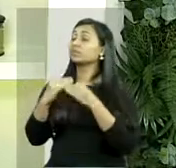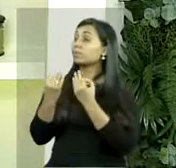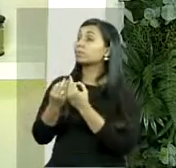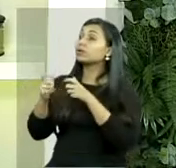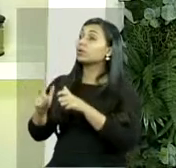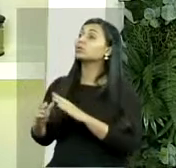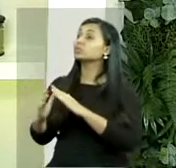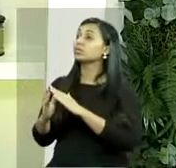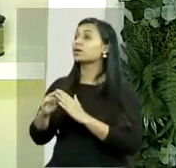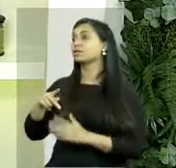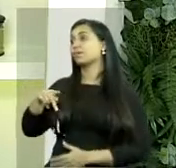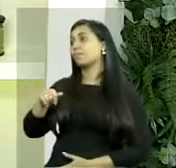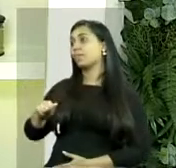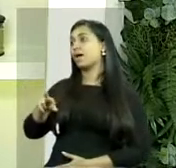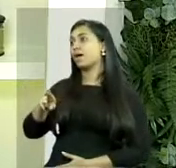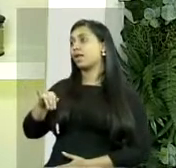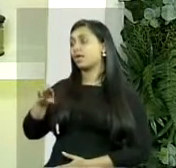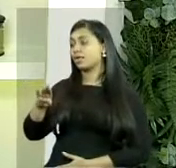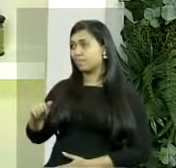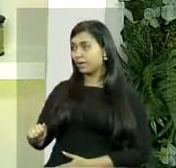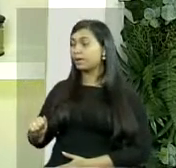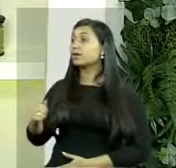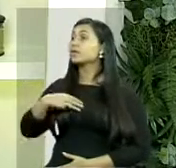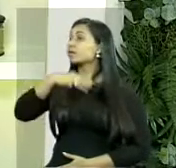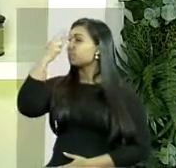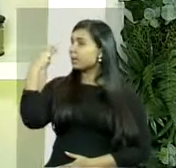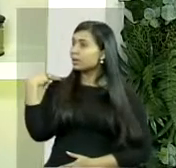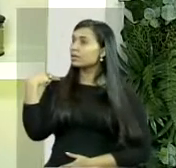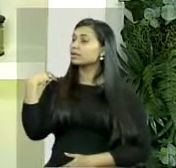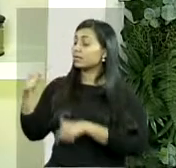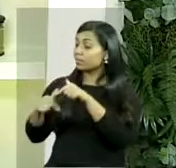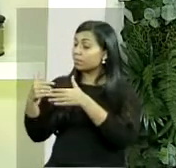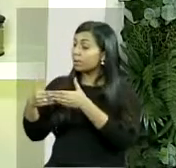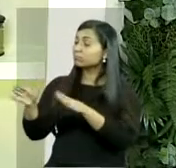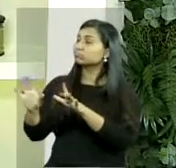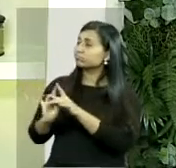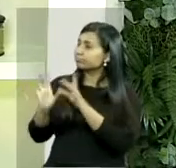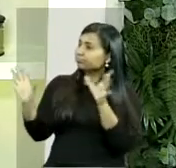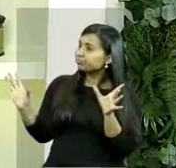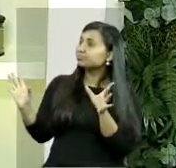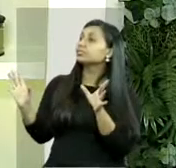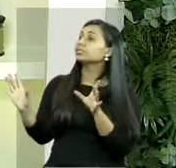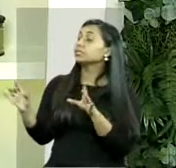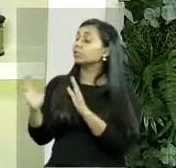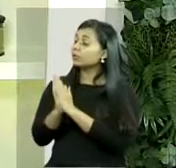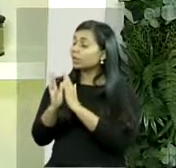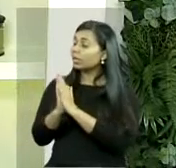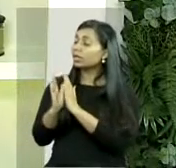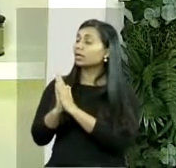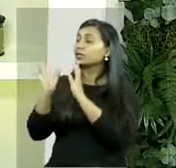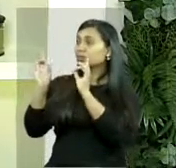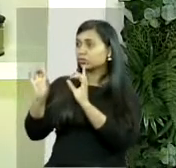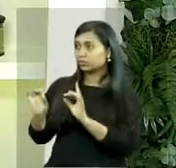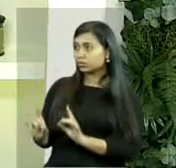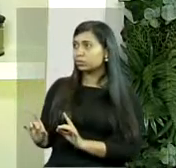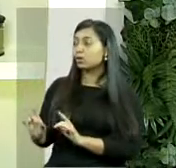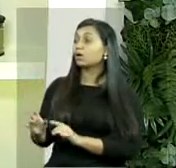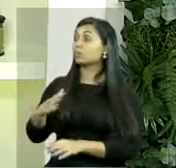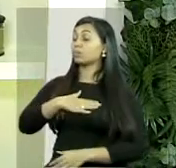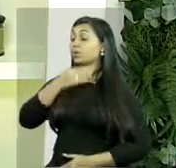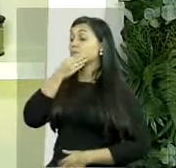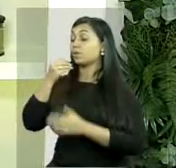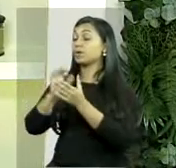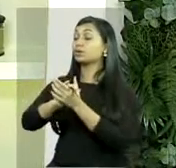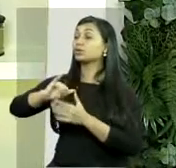na Paraíba. Tá ótimo. Que Nossa Senhora abra as portas de um bom emprego. Isso. E eu rezo em especial pelo meu